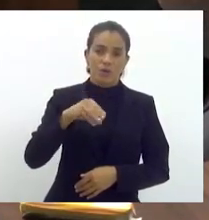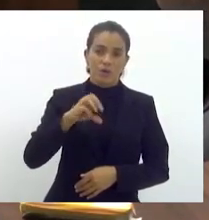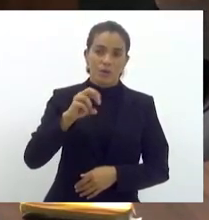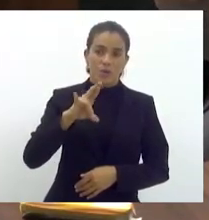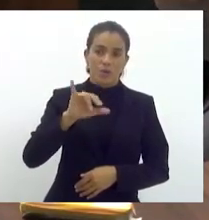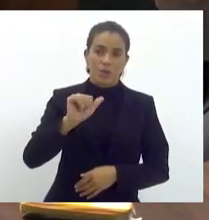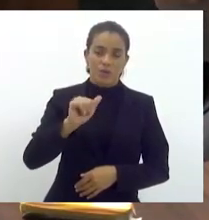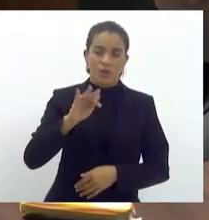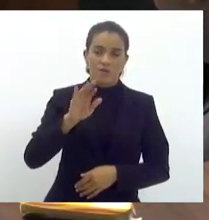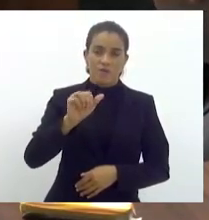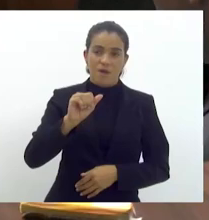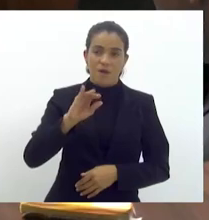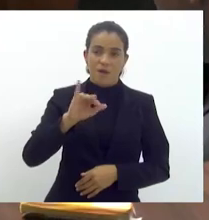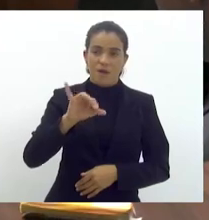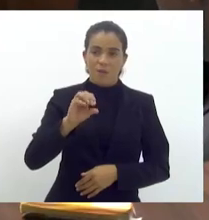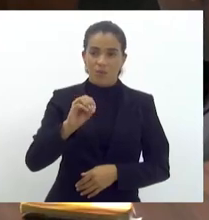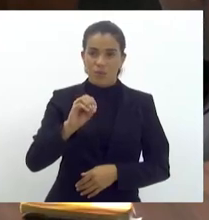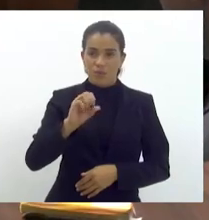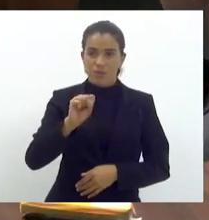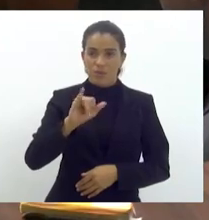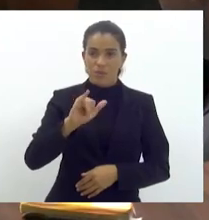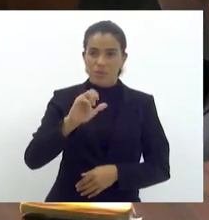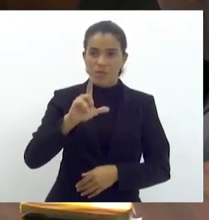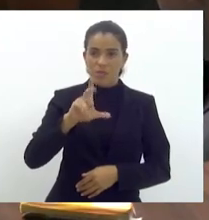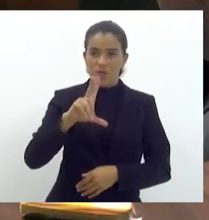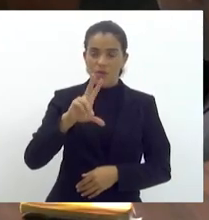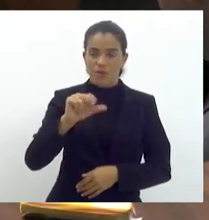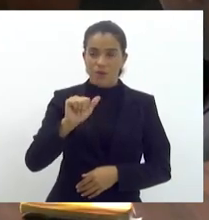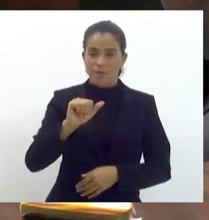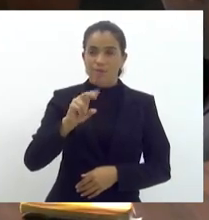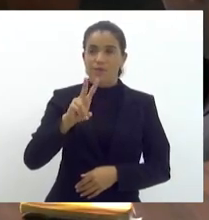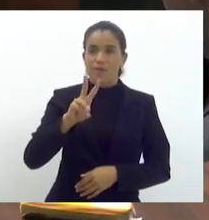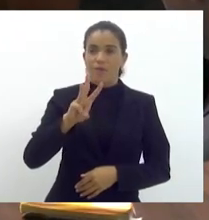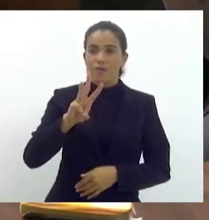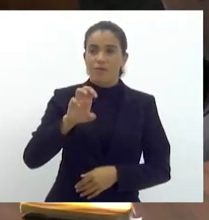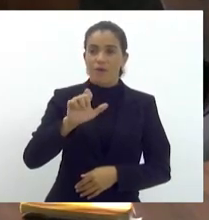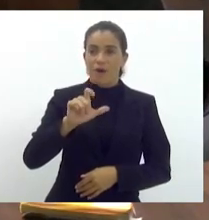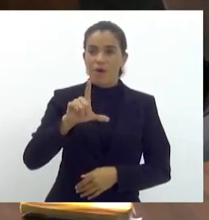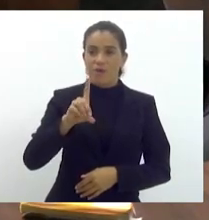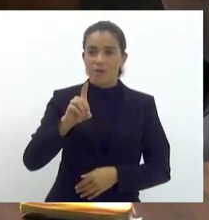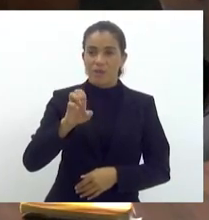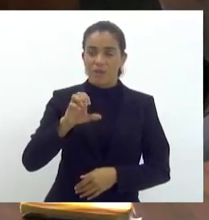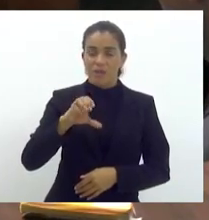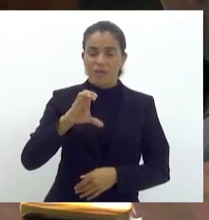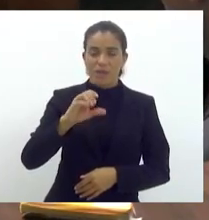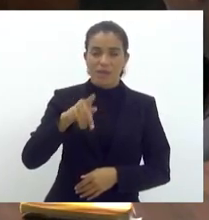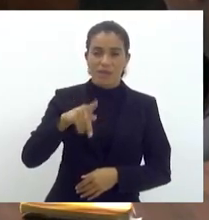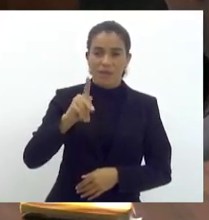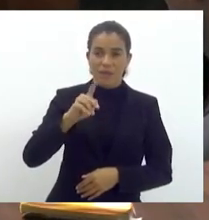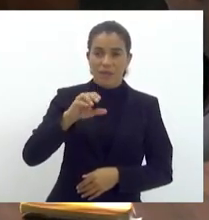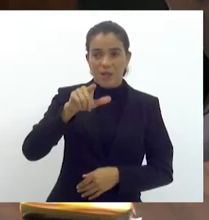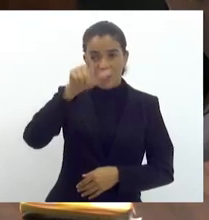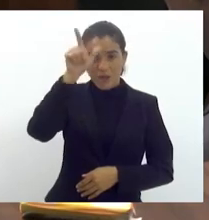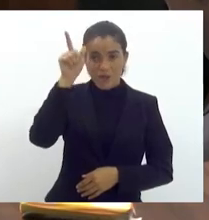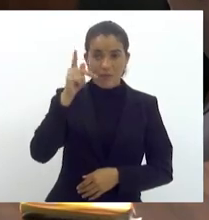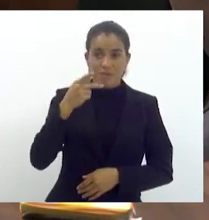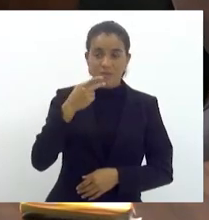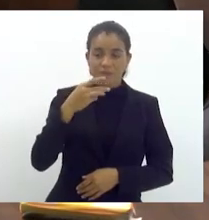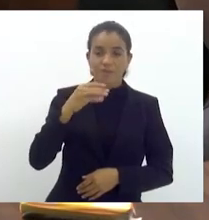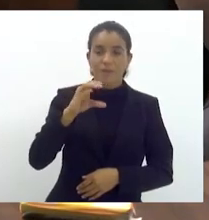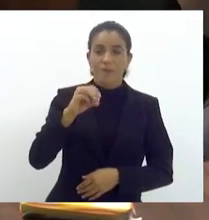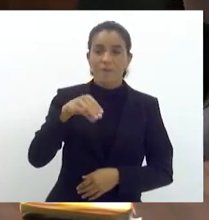Fábio Silva Subtenente Bernardo waldeck Carneiro Luiz Paulo Carlos